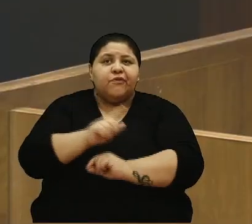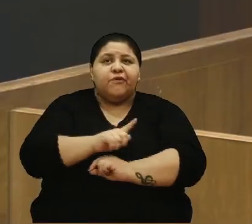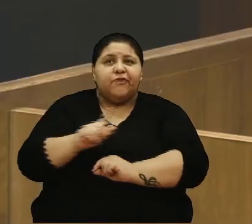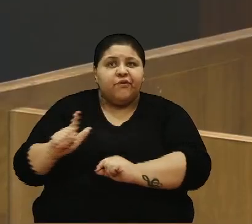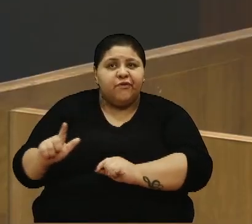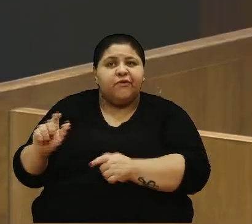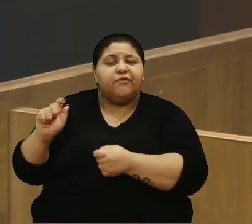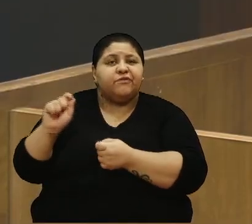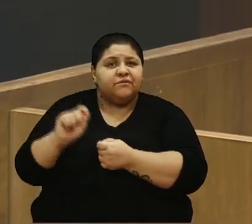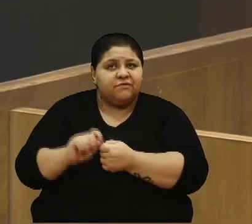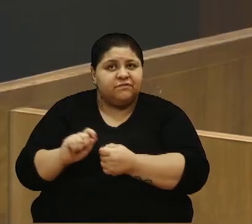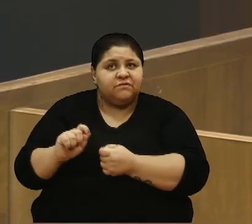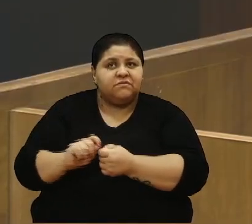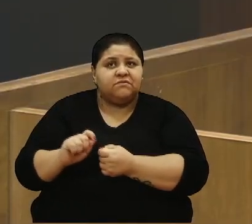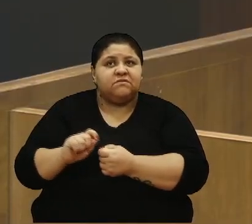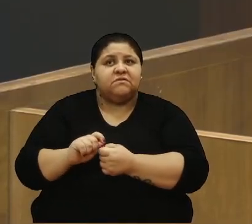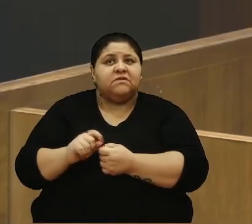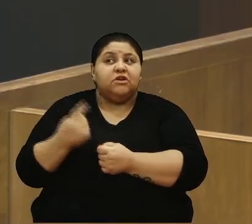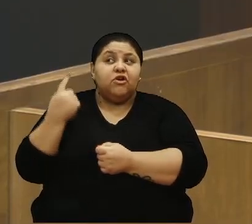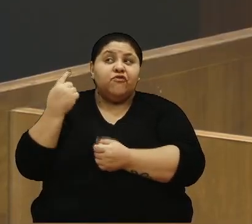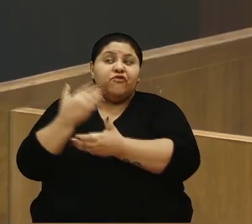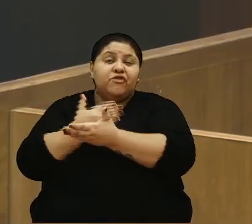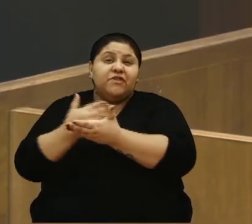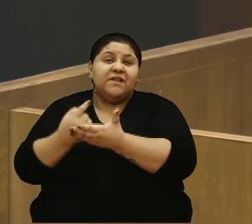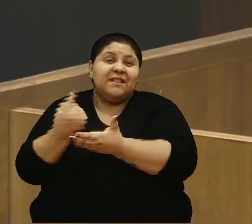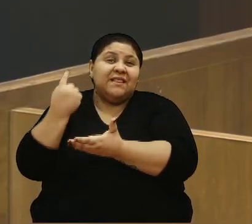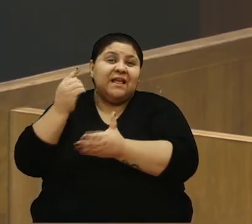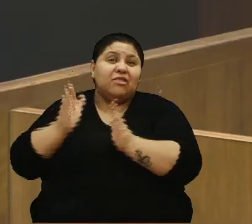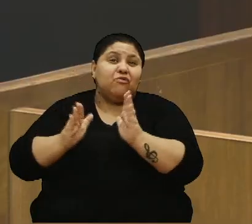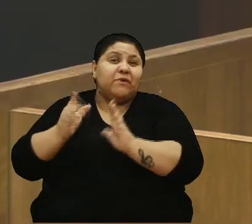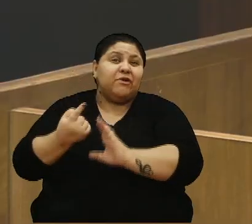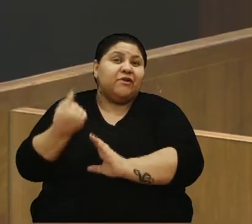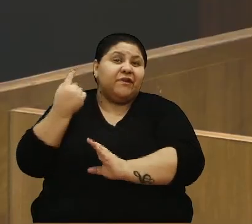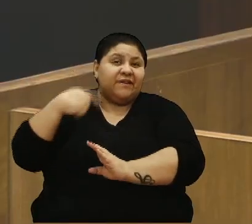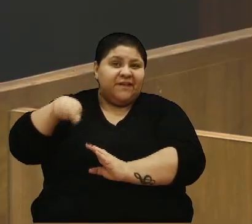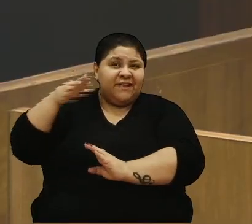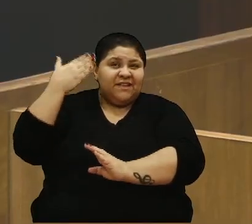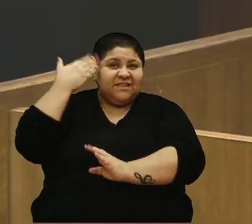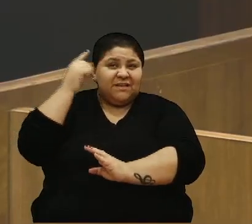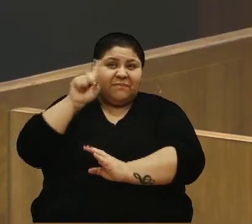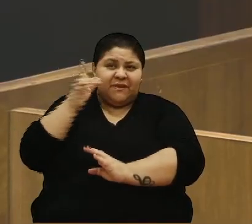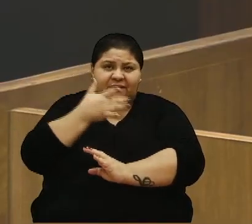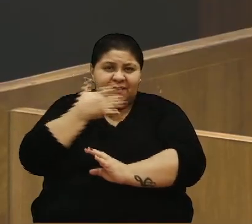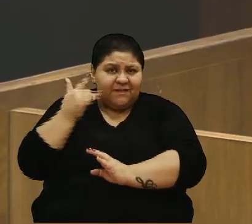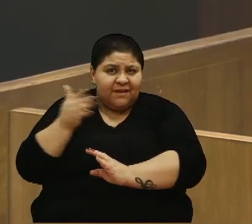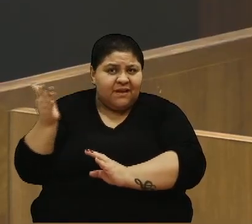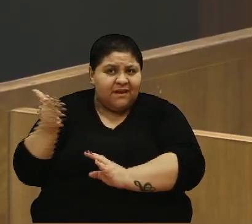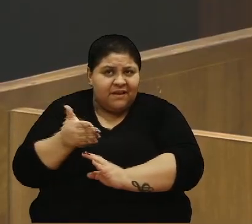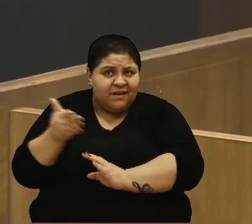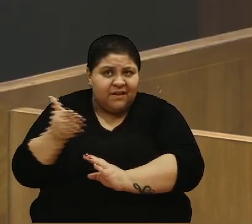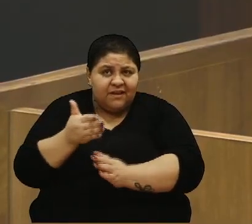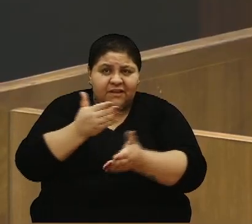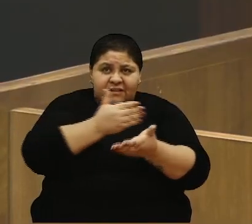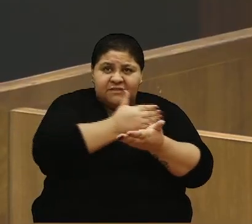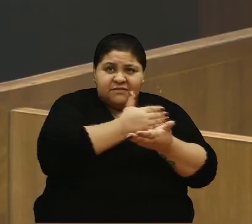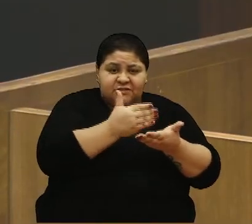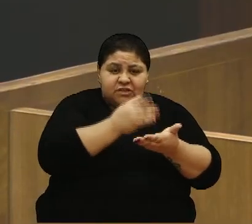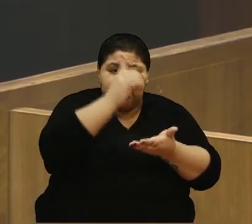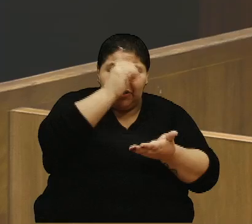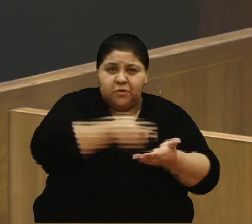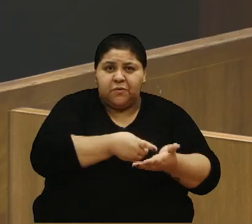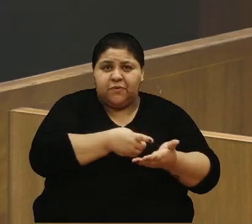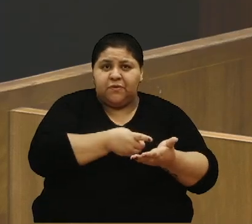vem fazendo, e foi plantado lá na legislatura passada, a gente sabe que não é fácil. E agora, início de